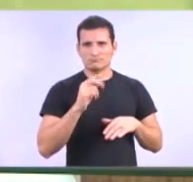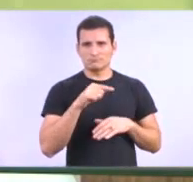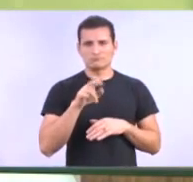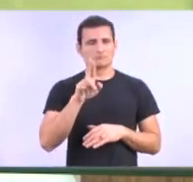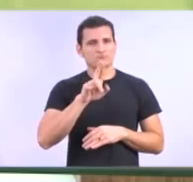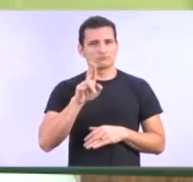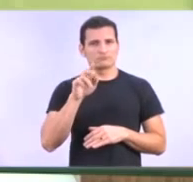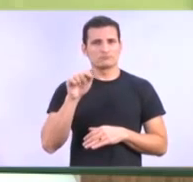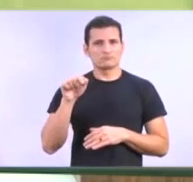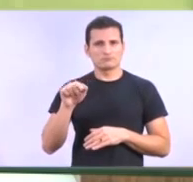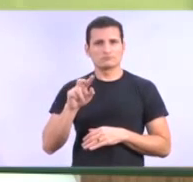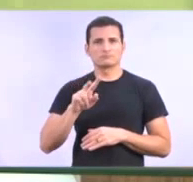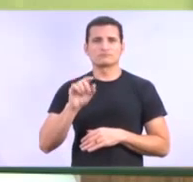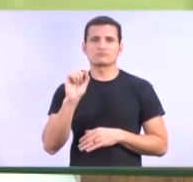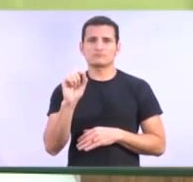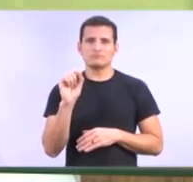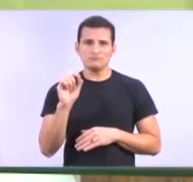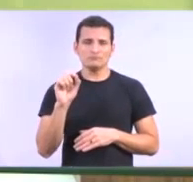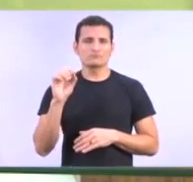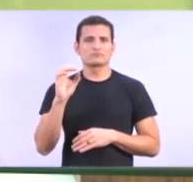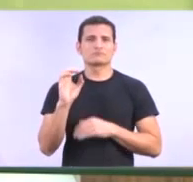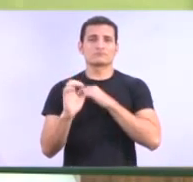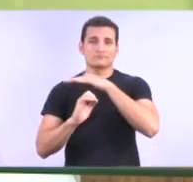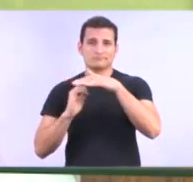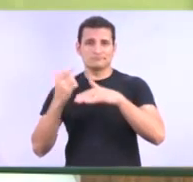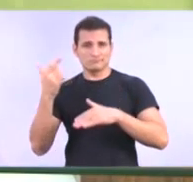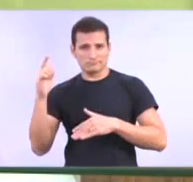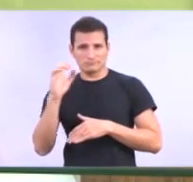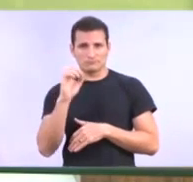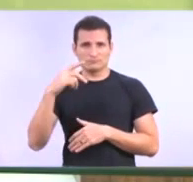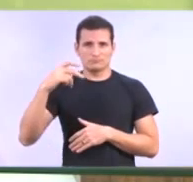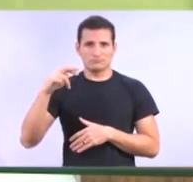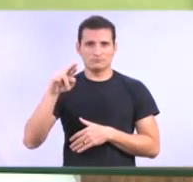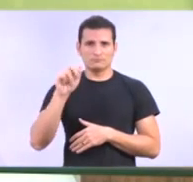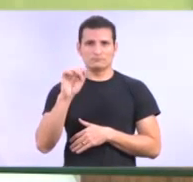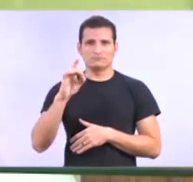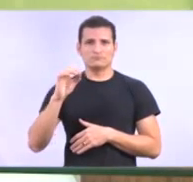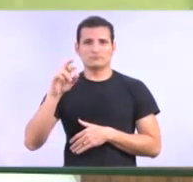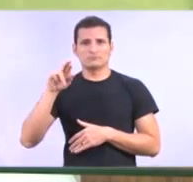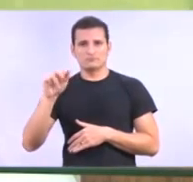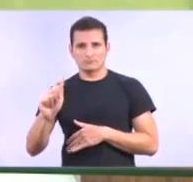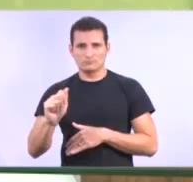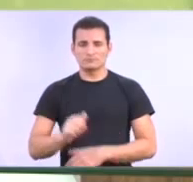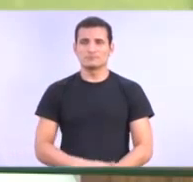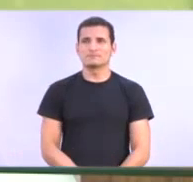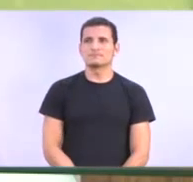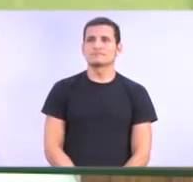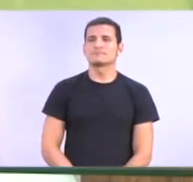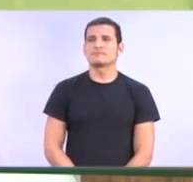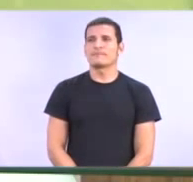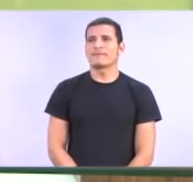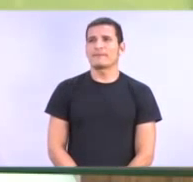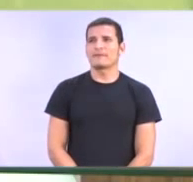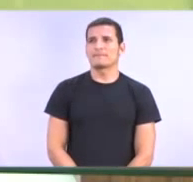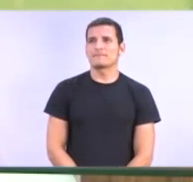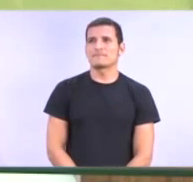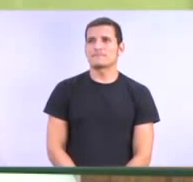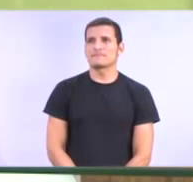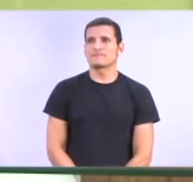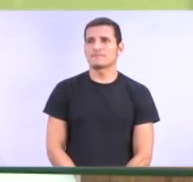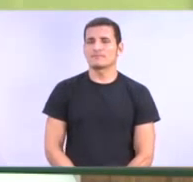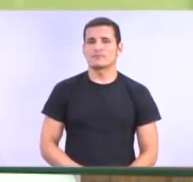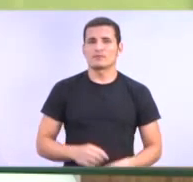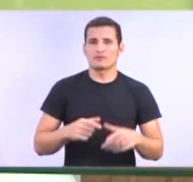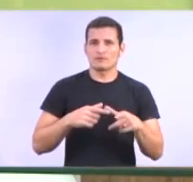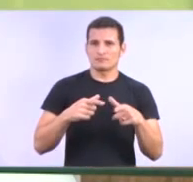Ele vai ser cobrado pela operadora, né? Agora, tem uma coisa interessante, professor, né, que é a questão da